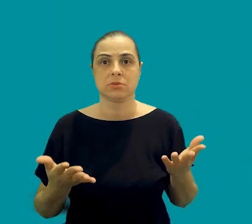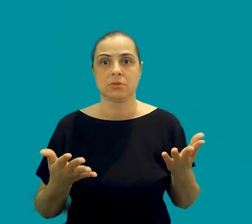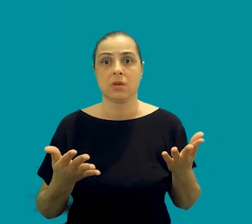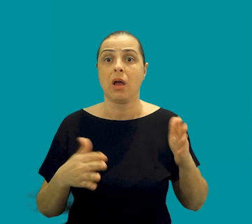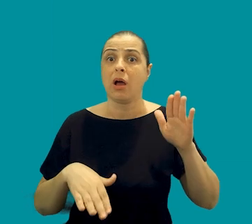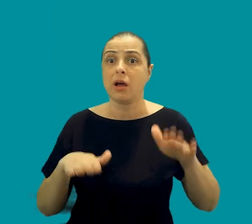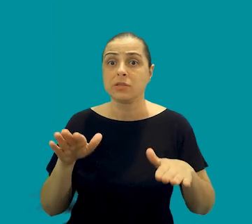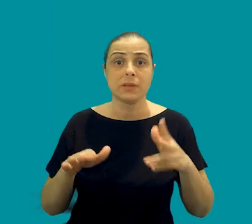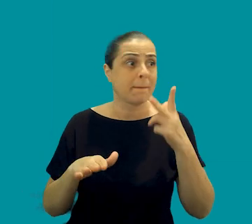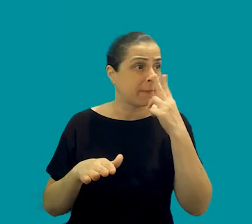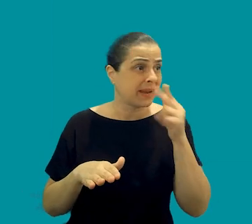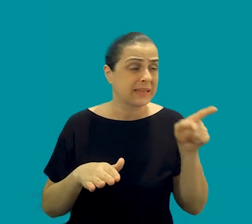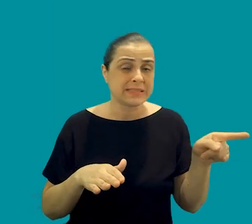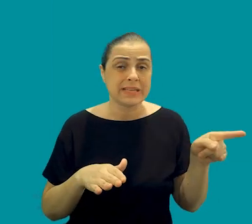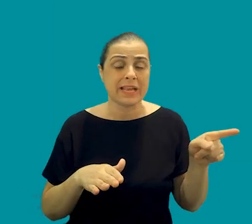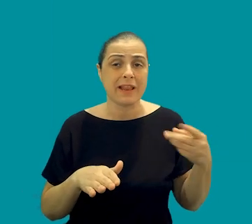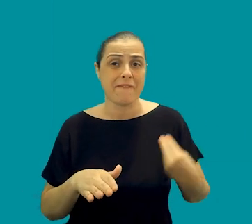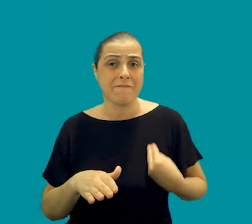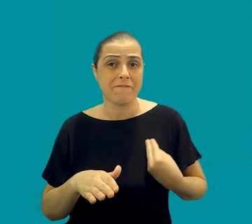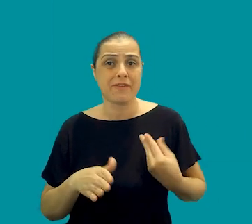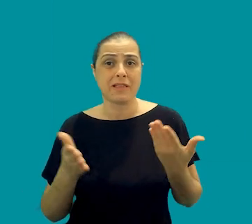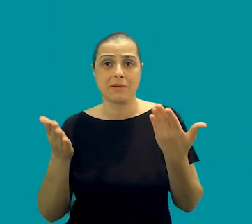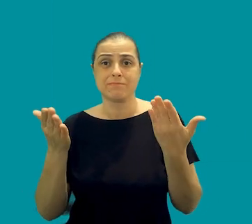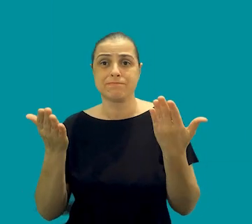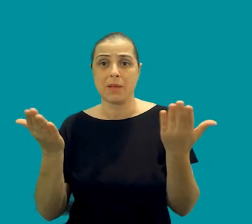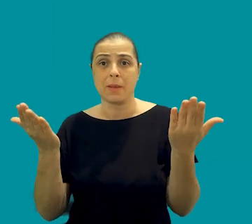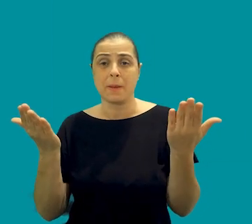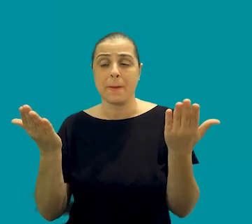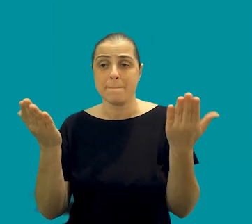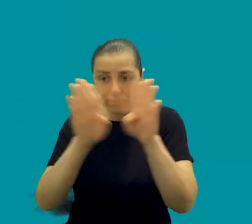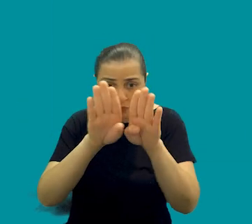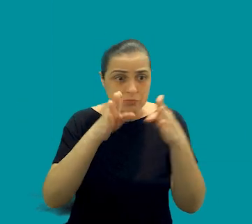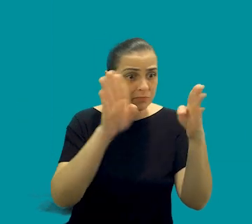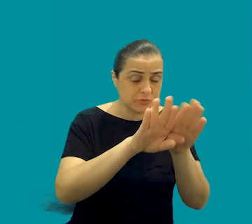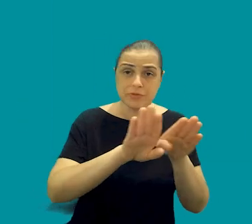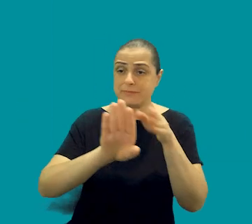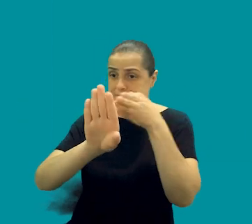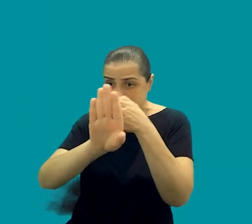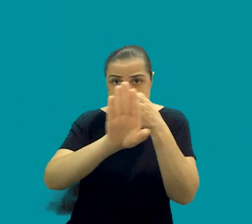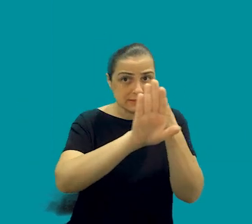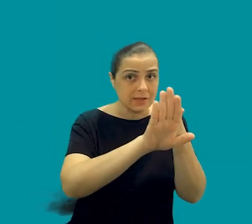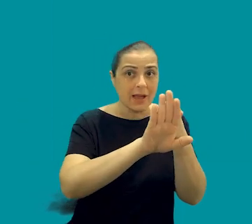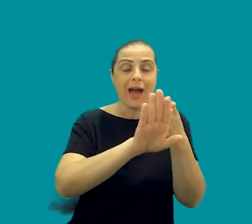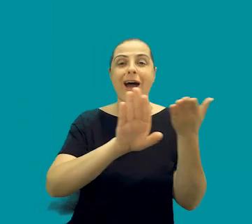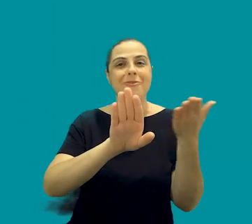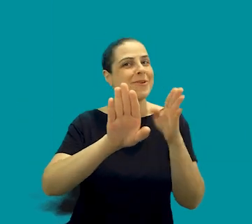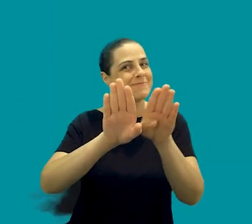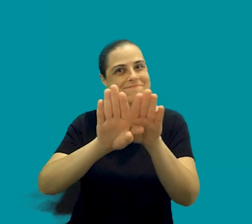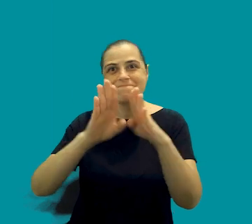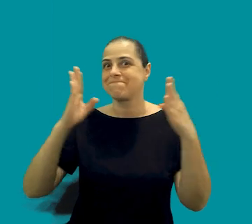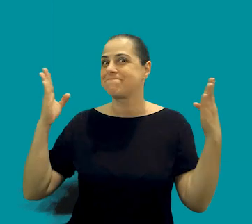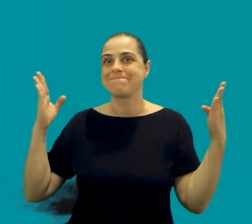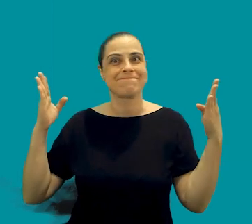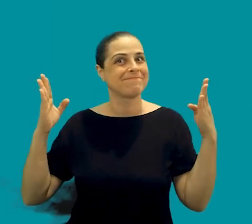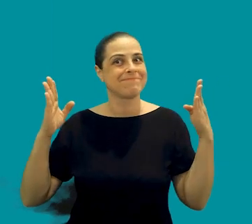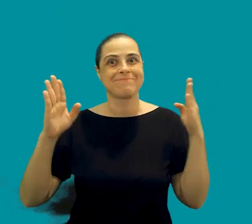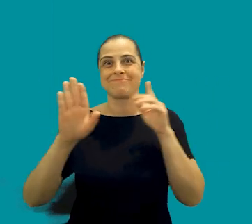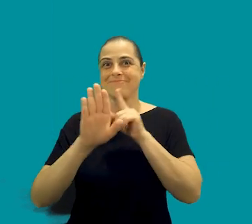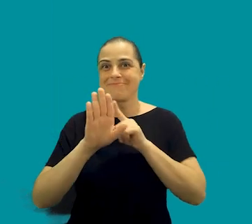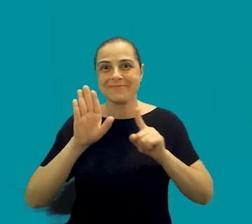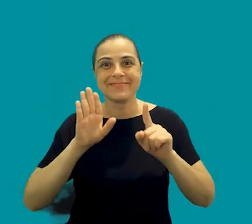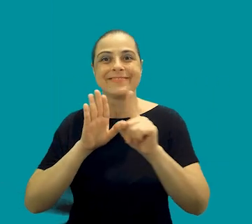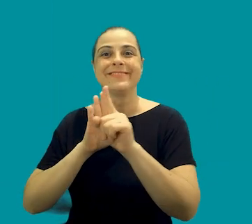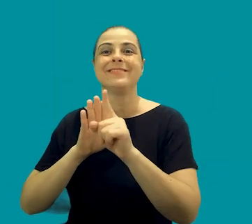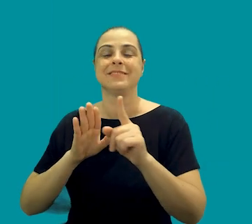né? Às vezes as portas vão se fechando, então isso abre portas, e abre oportunidades, e abre possibilidades,